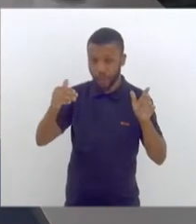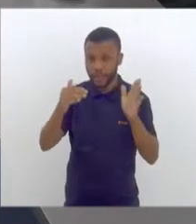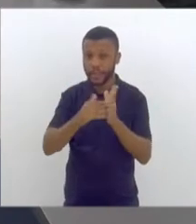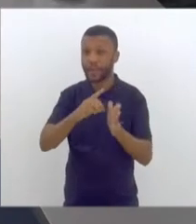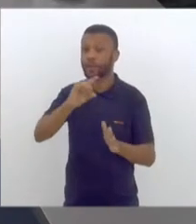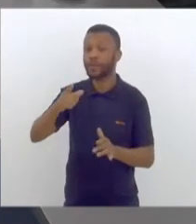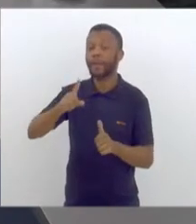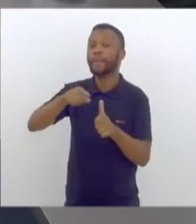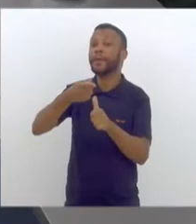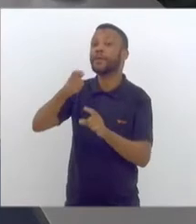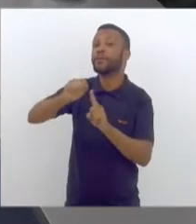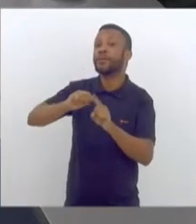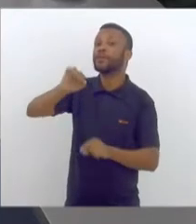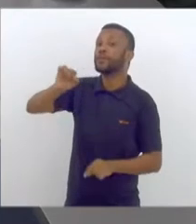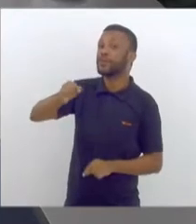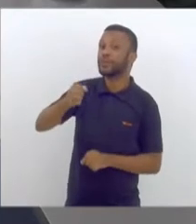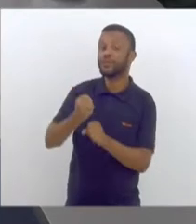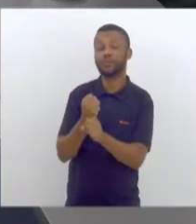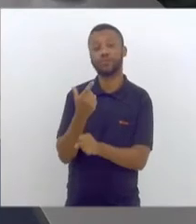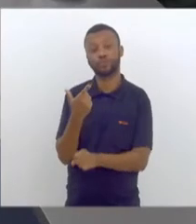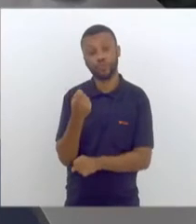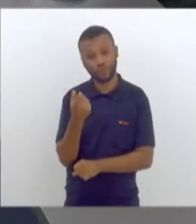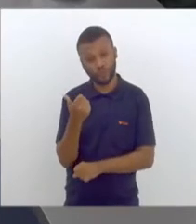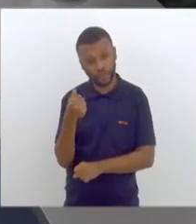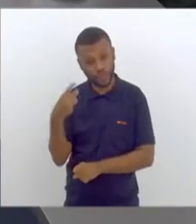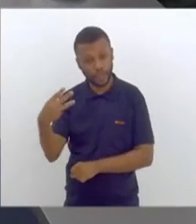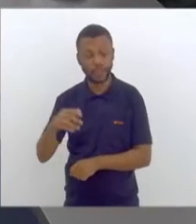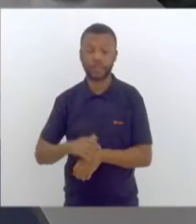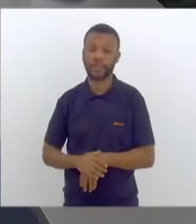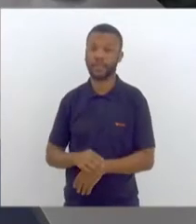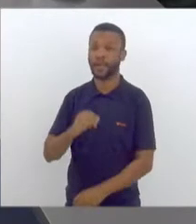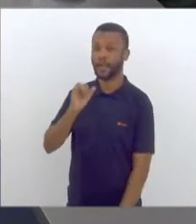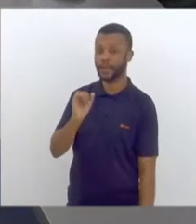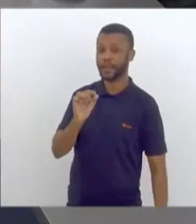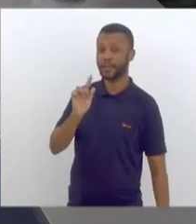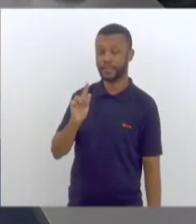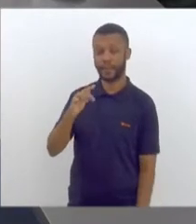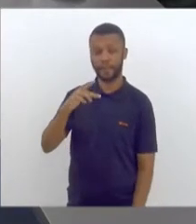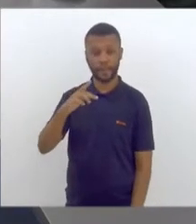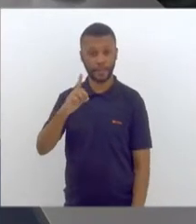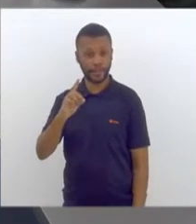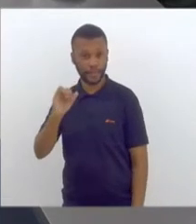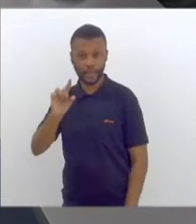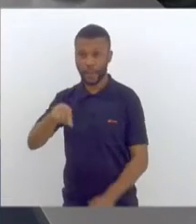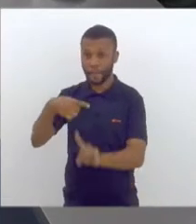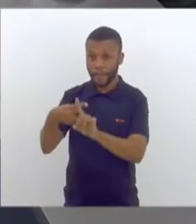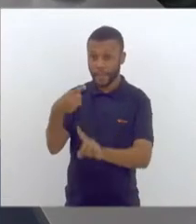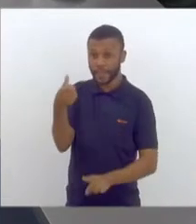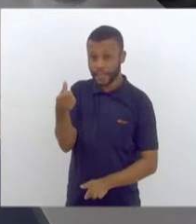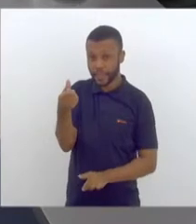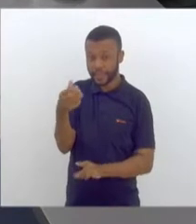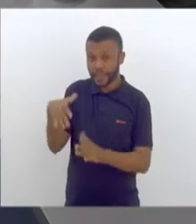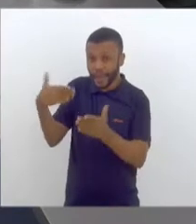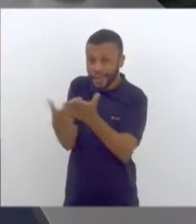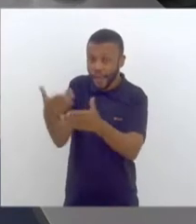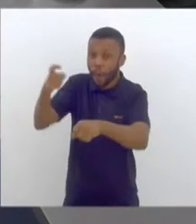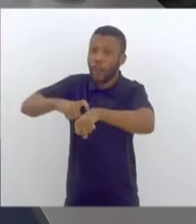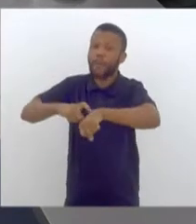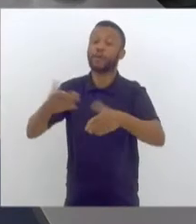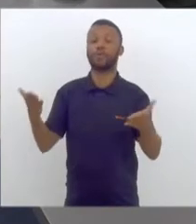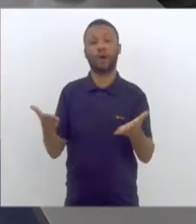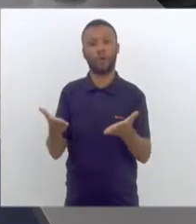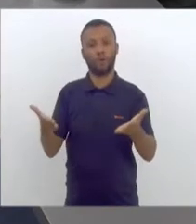e GPI e GPI + 6 e de 13 até os tempos atuais